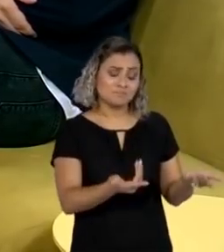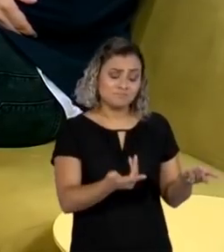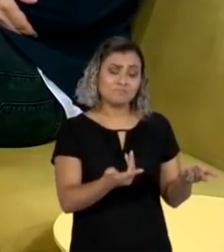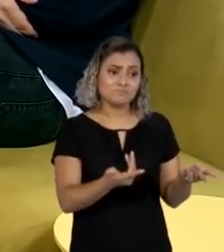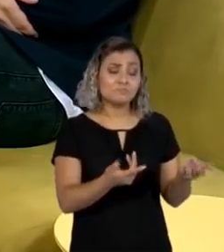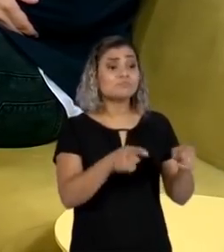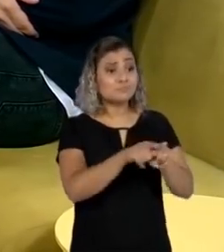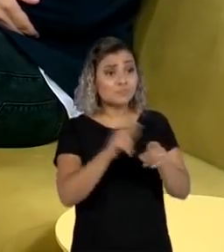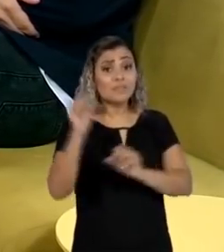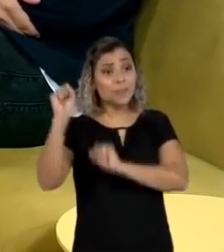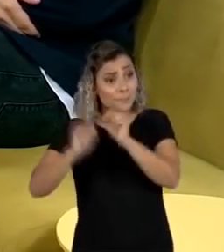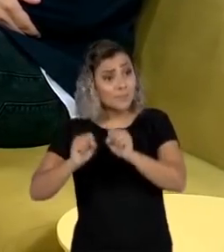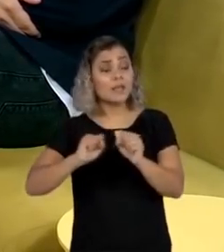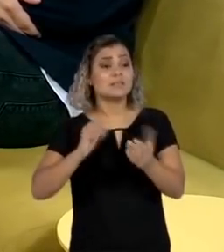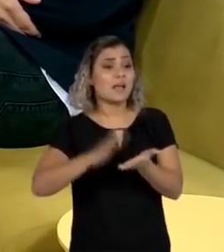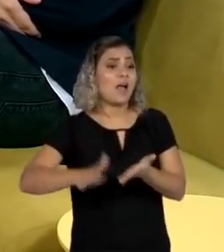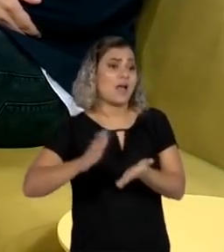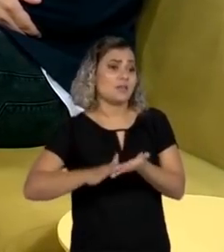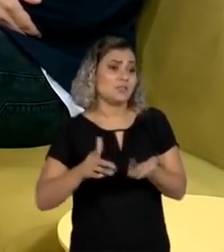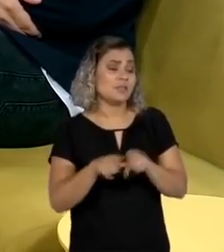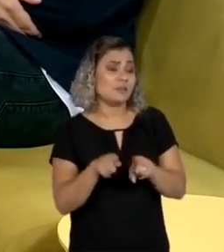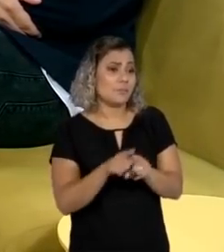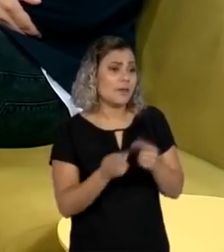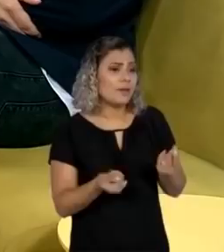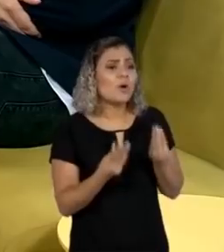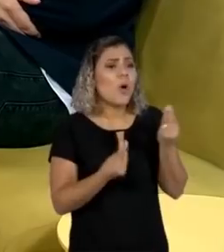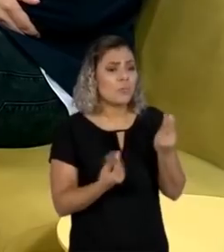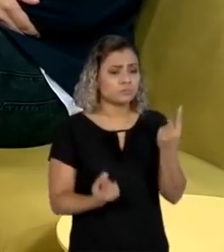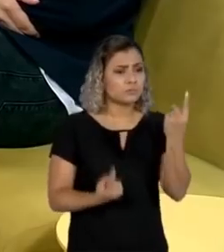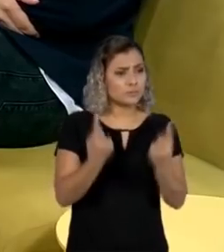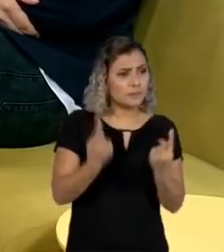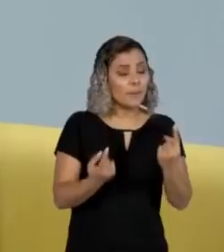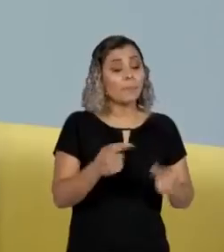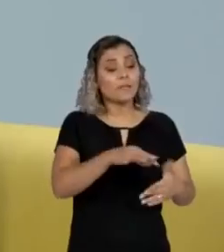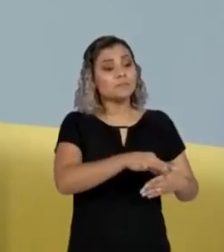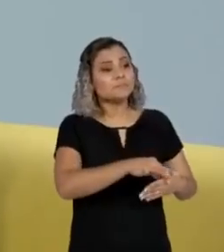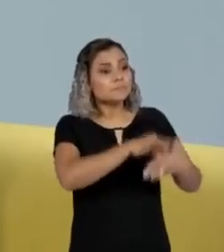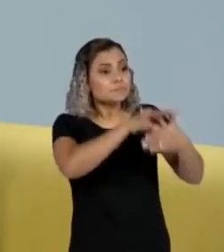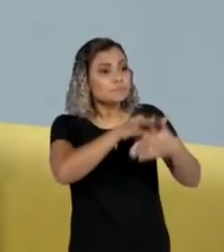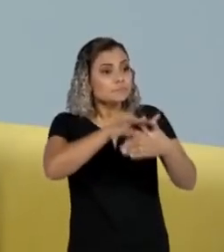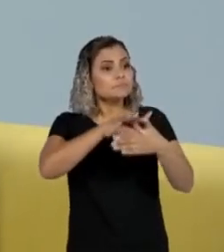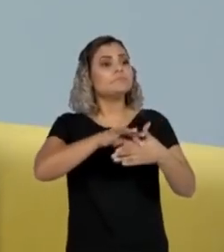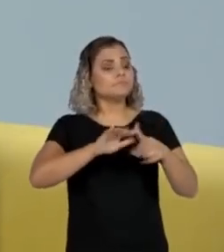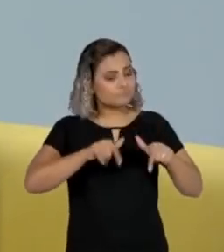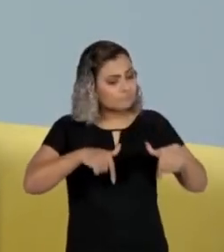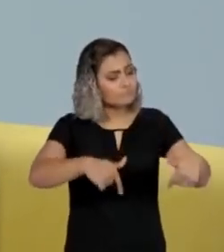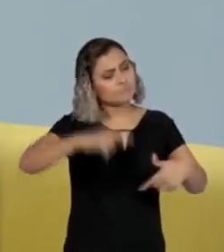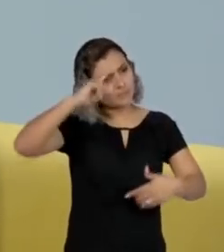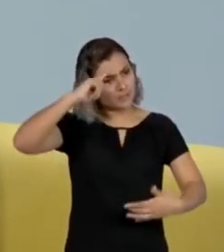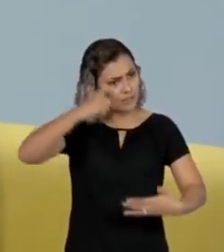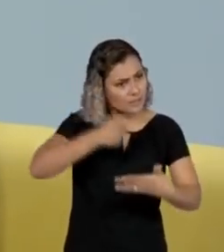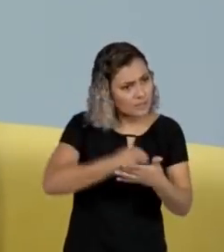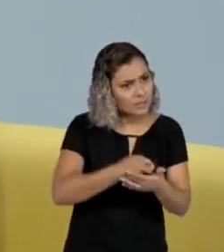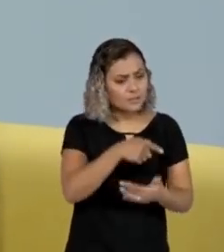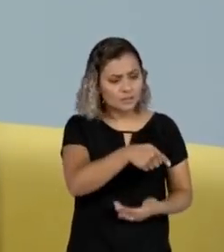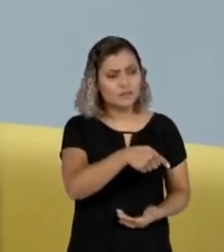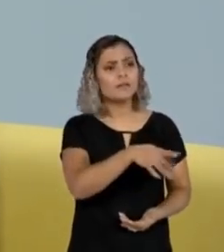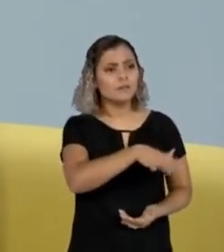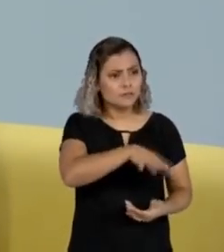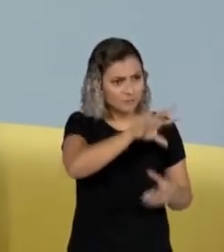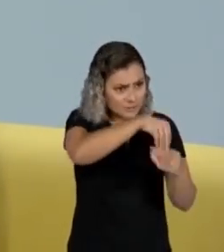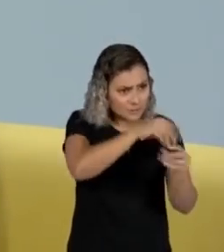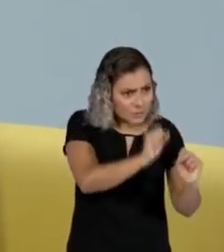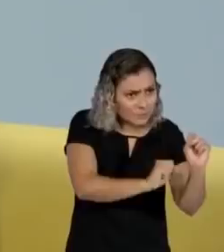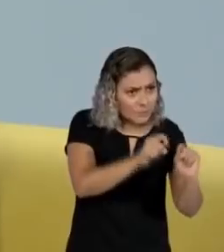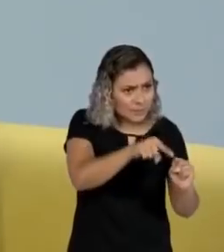e às empresas, ao mundo corporativo. Esses líderes, esses tomadores de decisões, eles estão